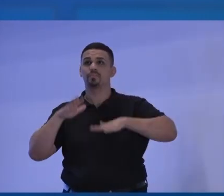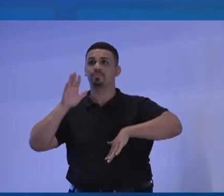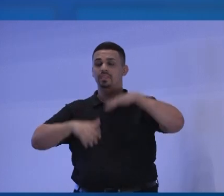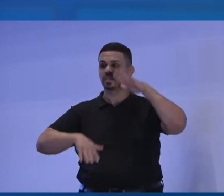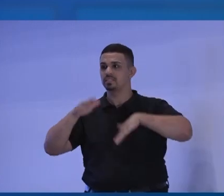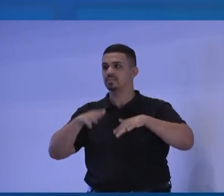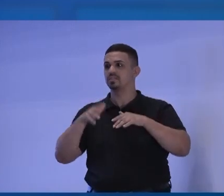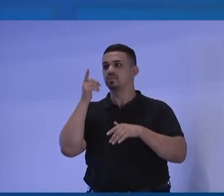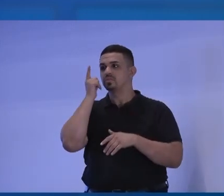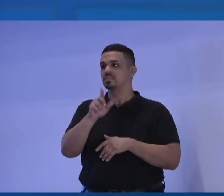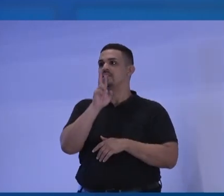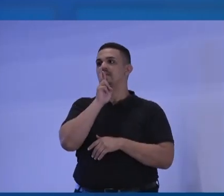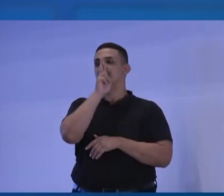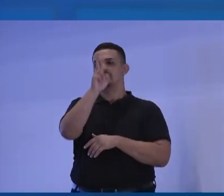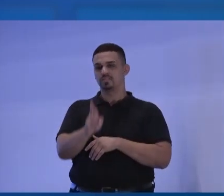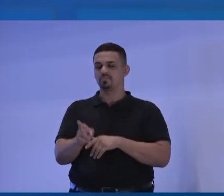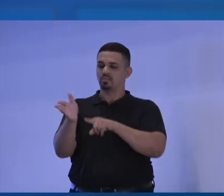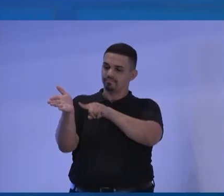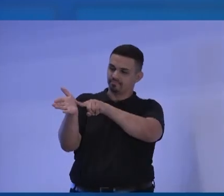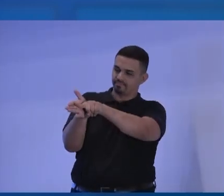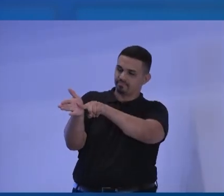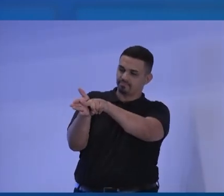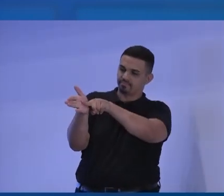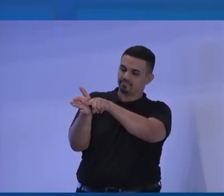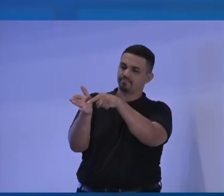fechar o diagnóstico com esses exames.